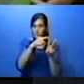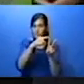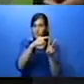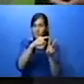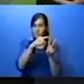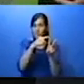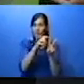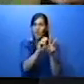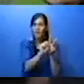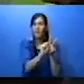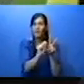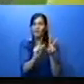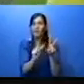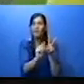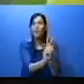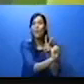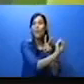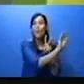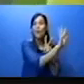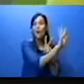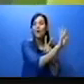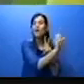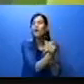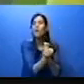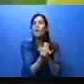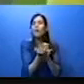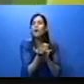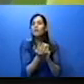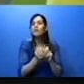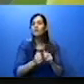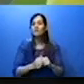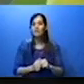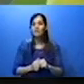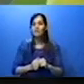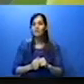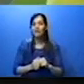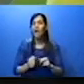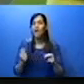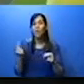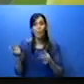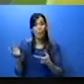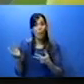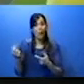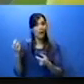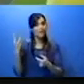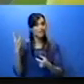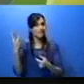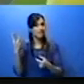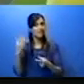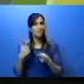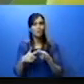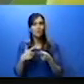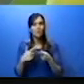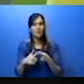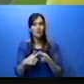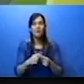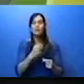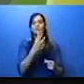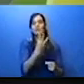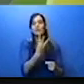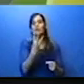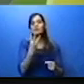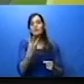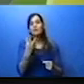Raiz quarta de 81 igual a 3. Por quê? 3 vezes 3 vezes 3 vezes